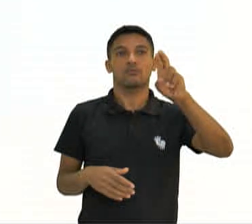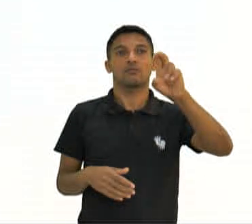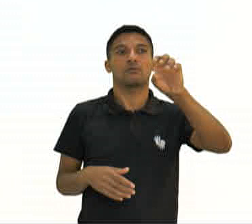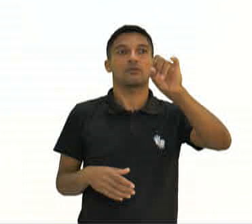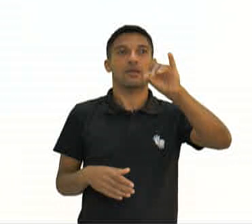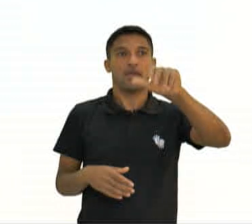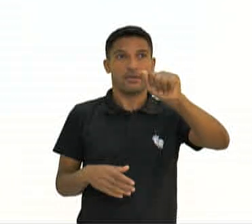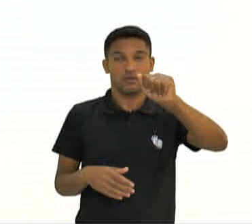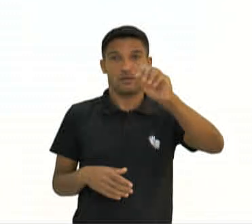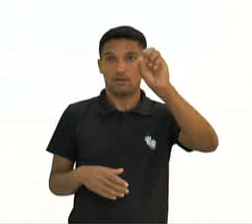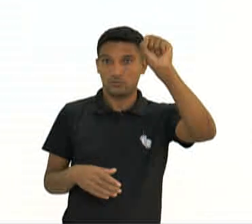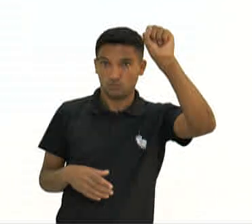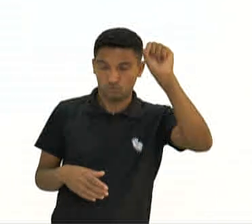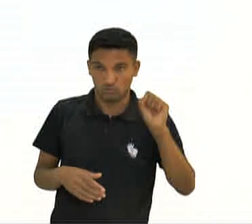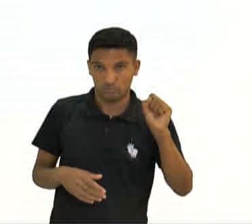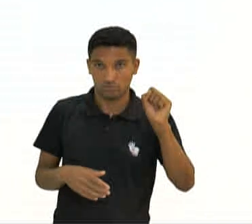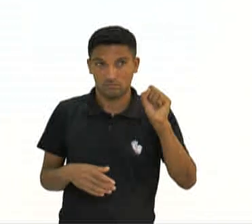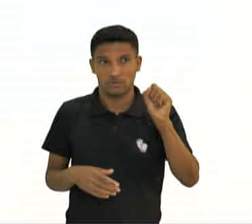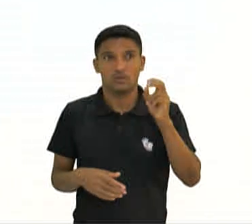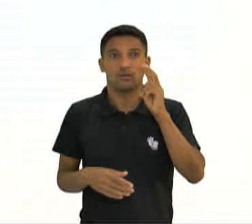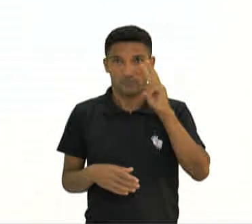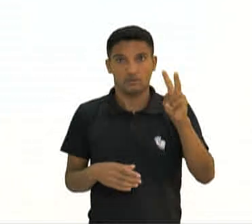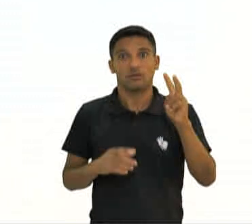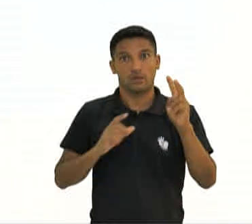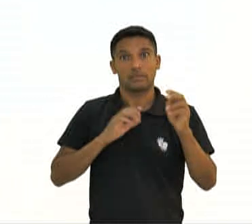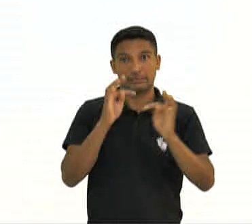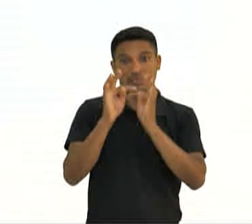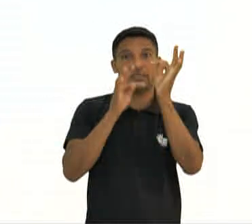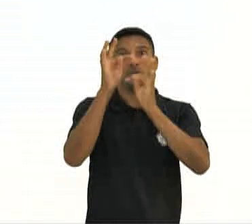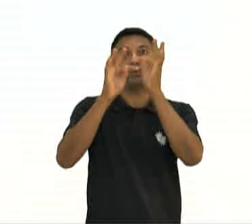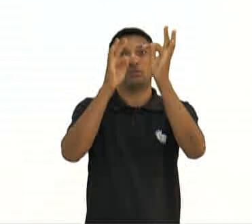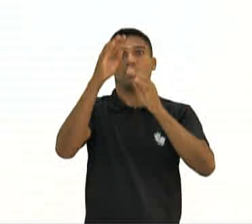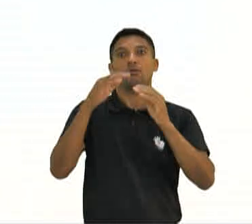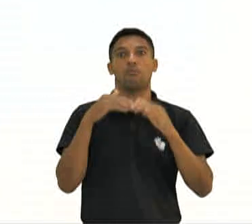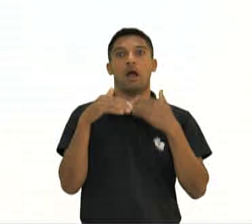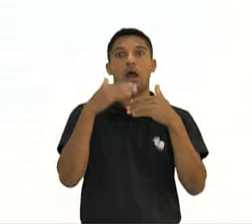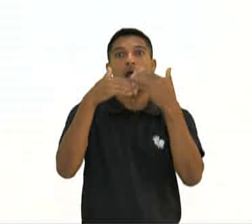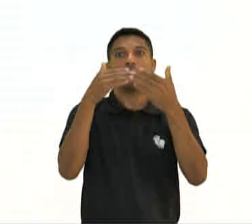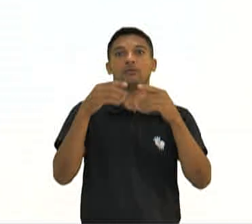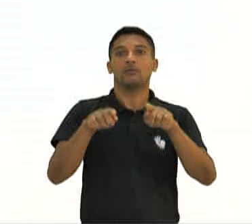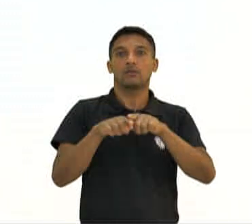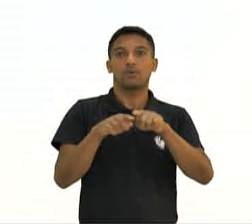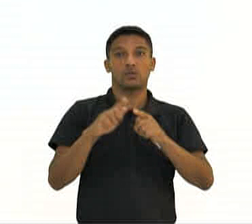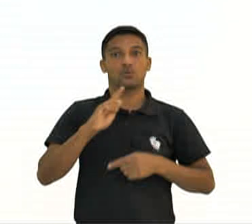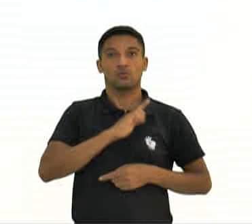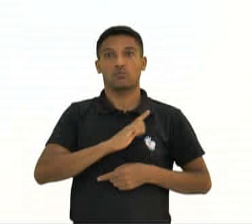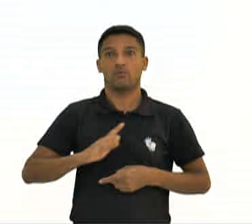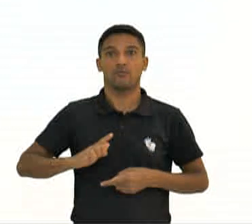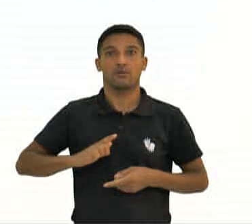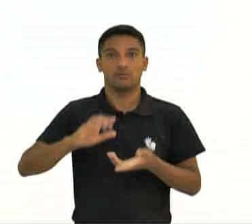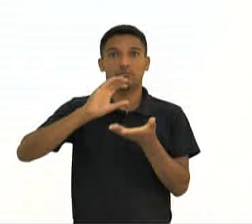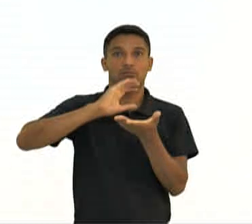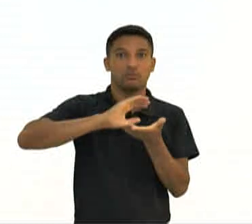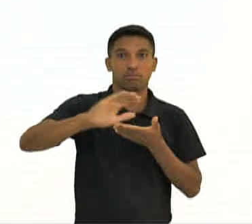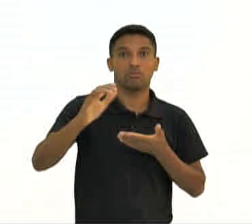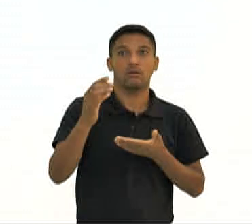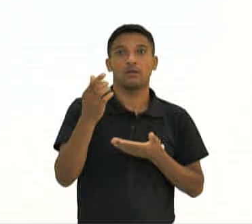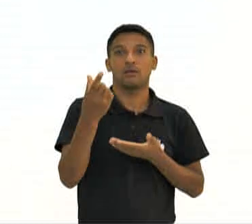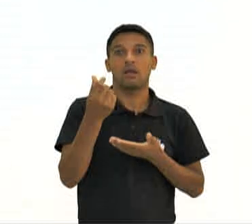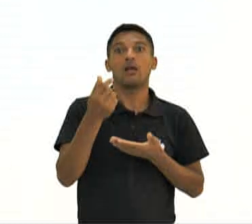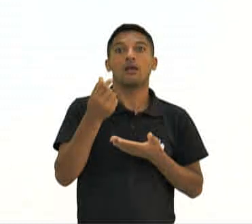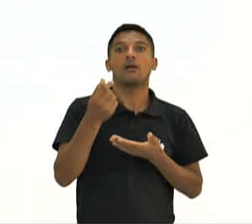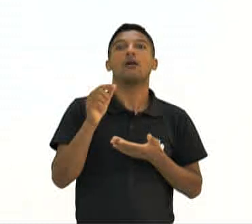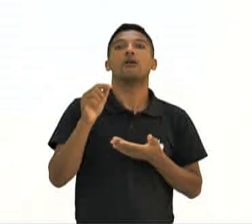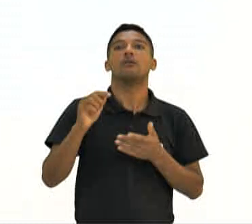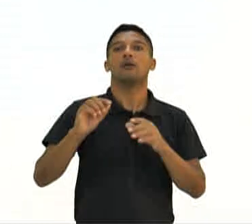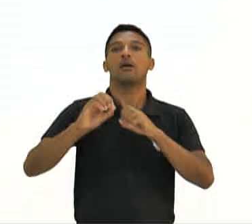sustentável, tecnológico, muito acelerado, né? Principalmente os investimentos em educação foram importantes há algumas décadas. Então eu tenho mais